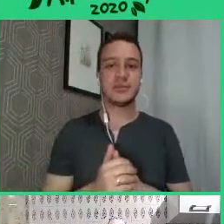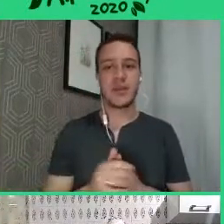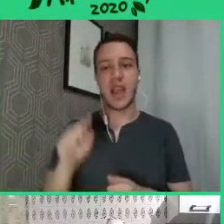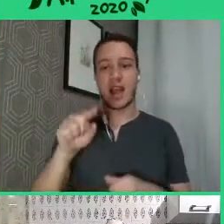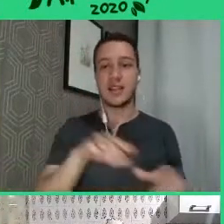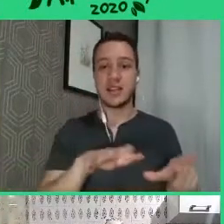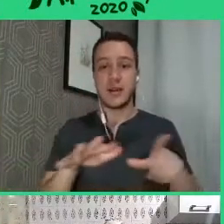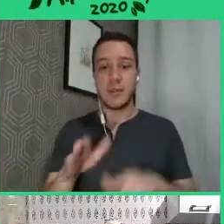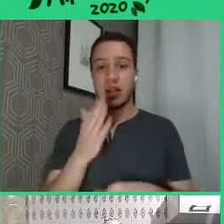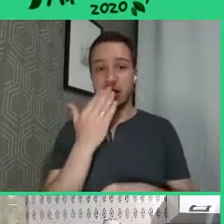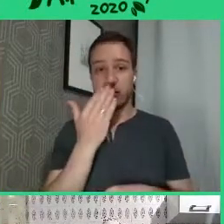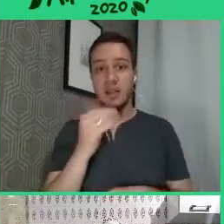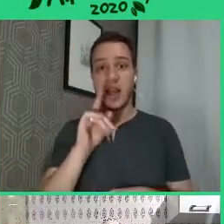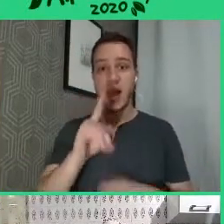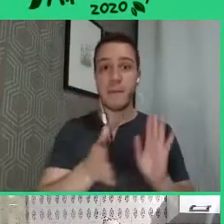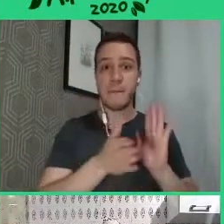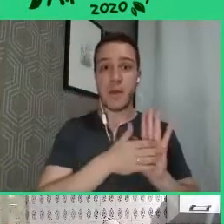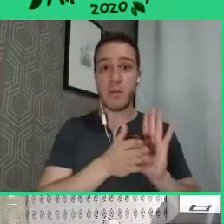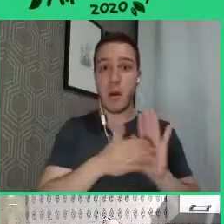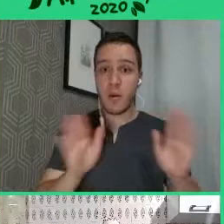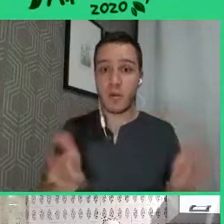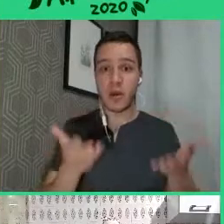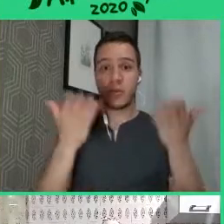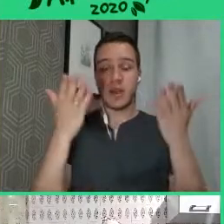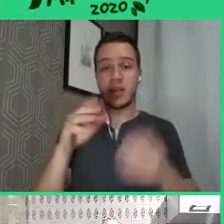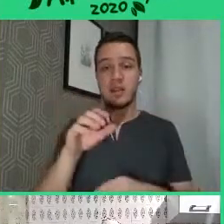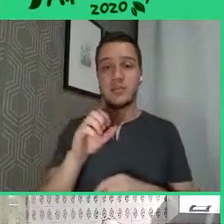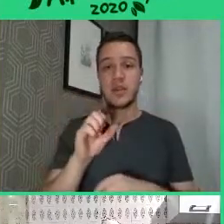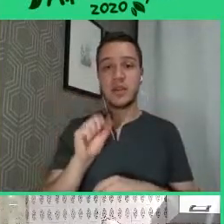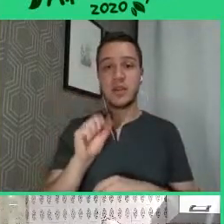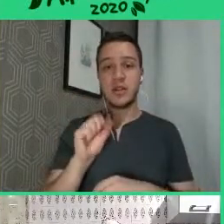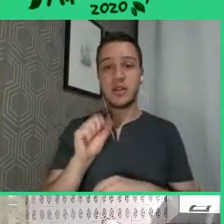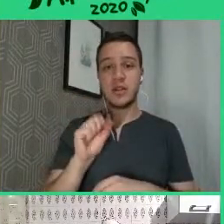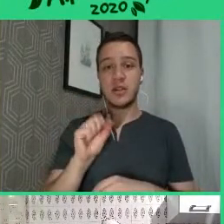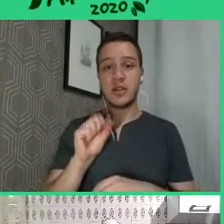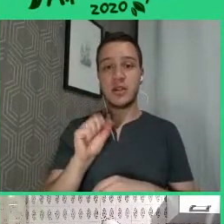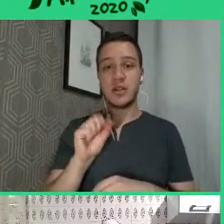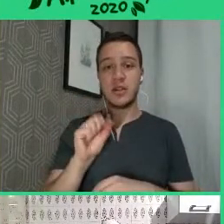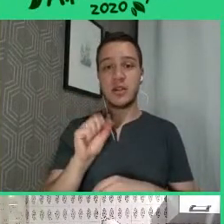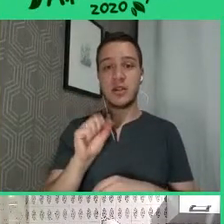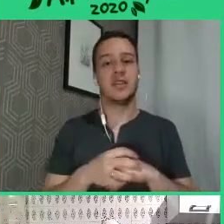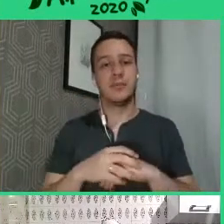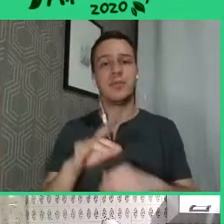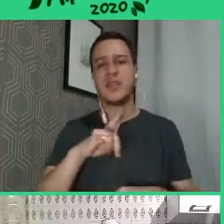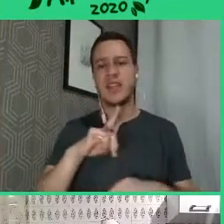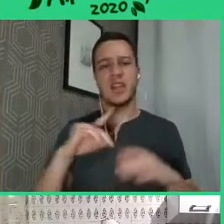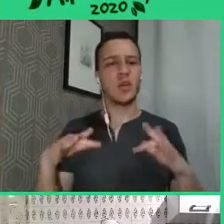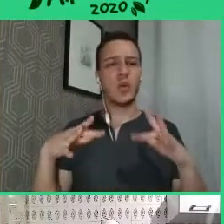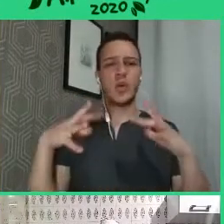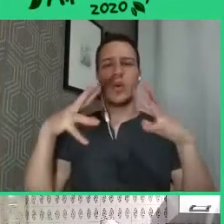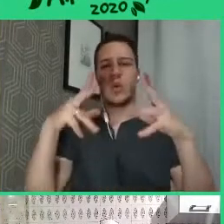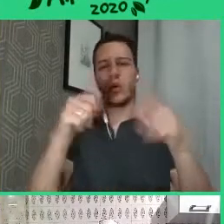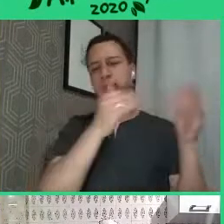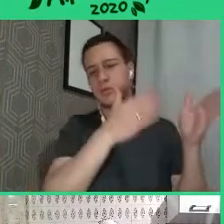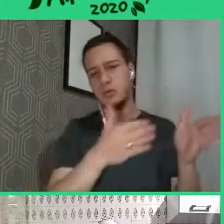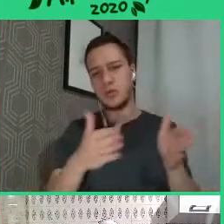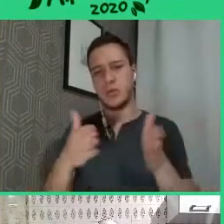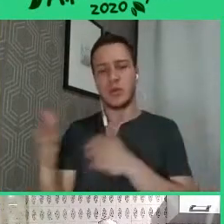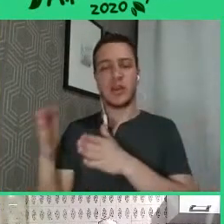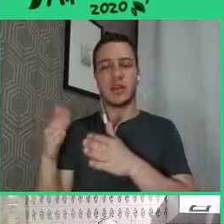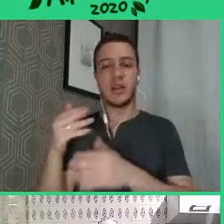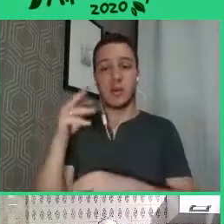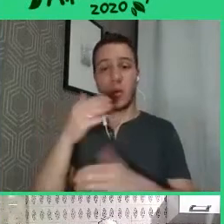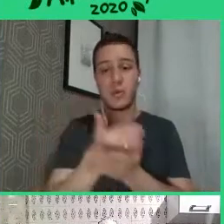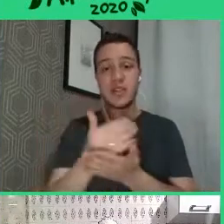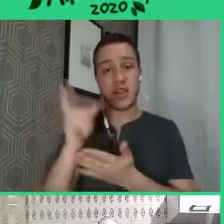ela foi promovida pelo SESC-RS. A gente teve toda uma semana de programações desde a segunda-feira. Então, a gente